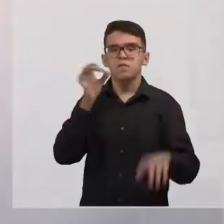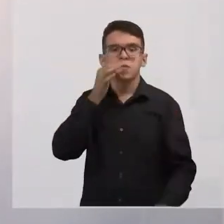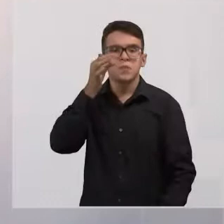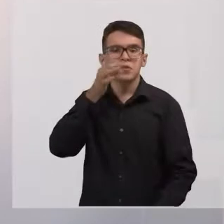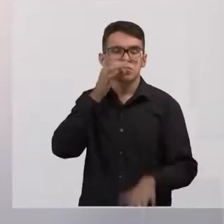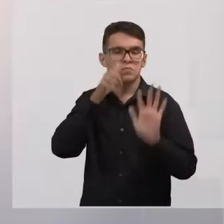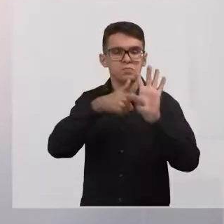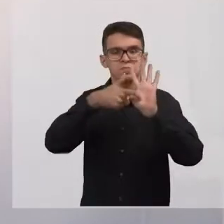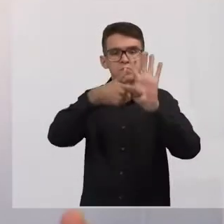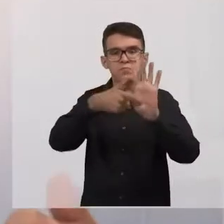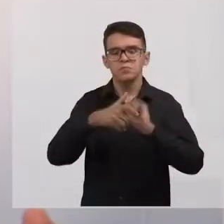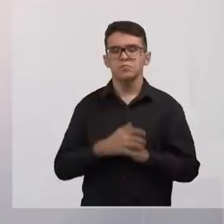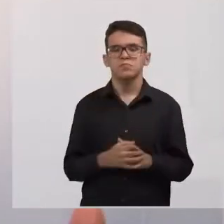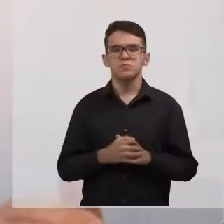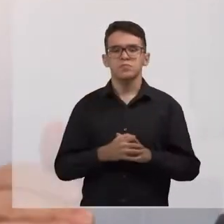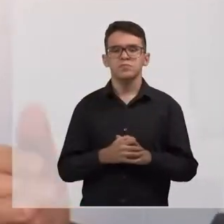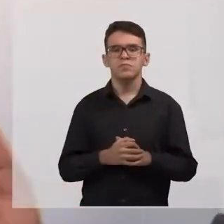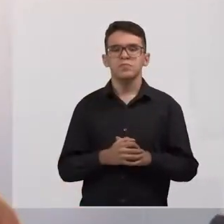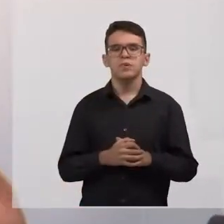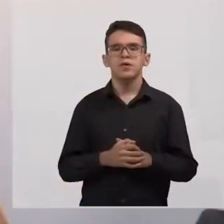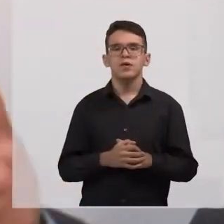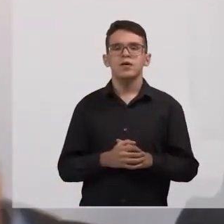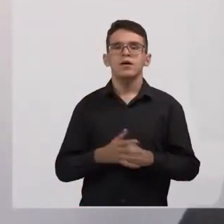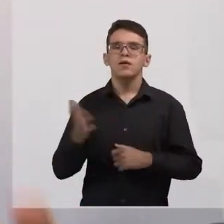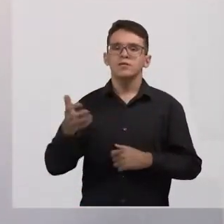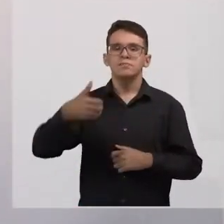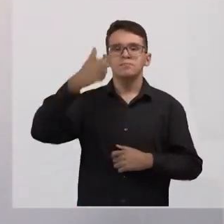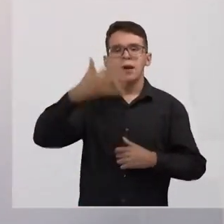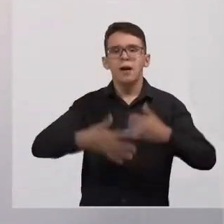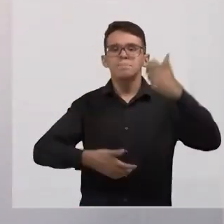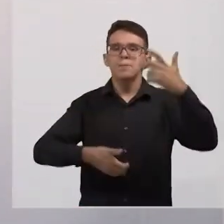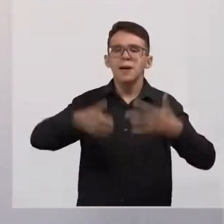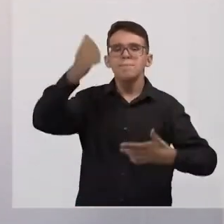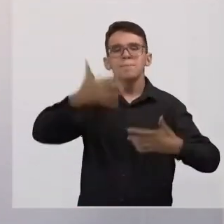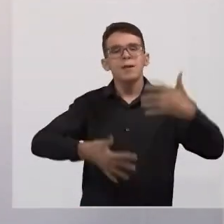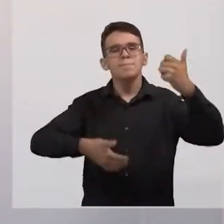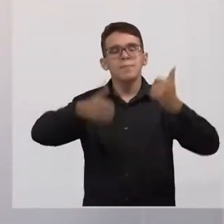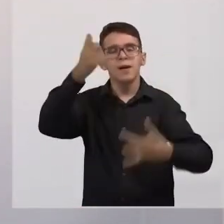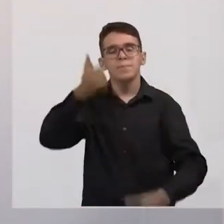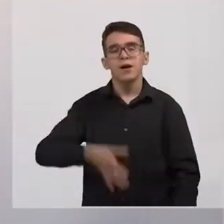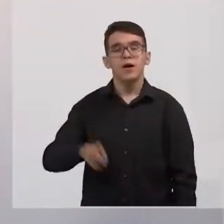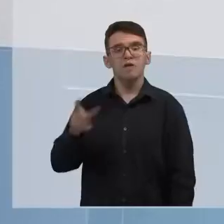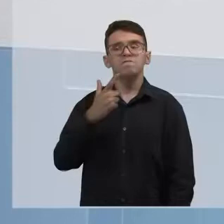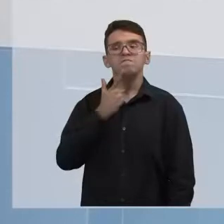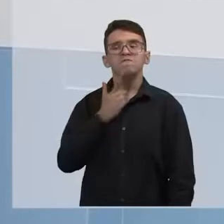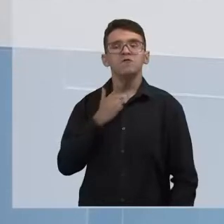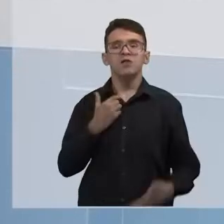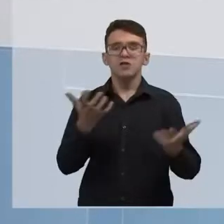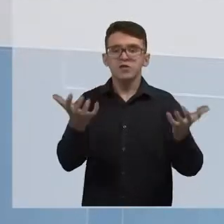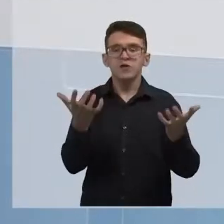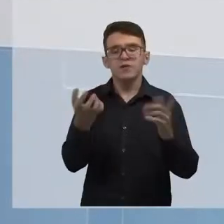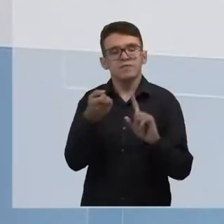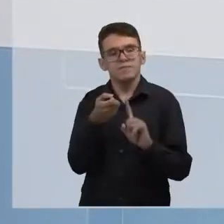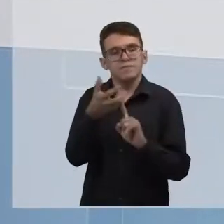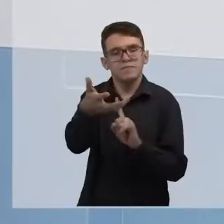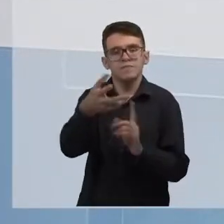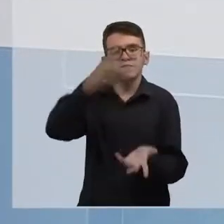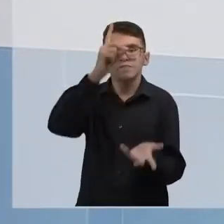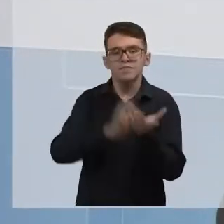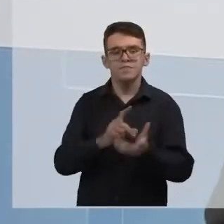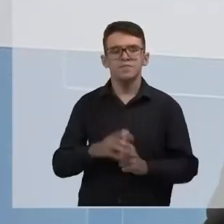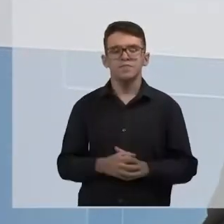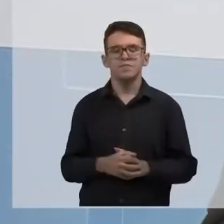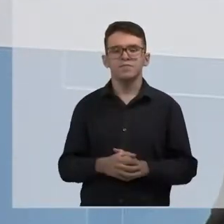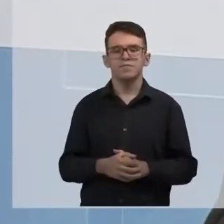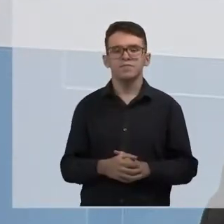Pronto. Ali ele já começou a dar sinais que queria fazer a delação. O primeiro depoimento dele, um Moro, é bom